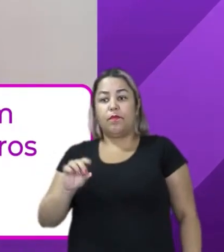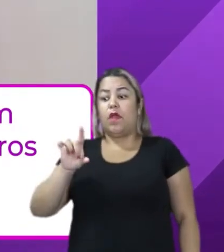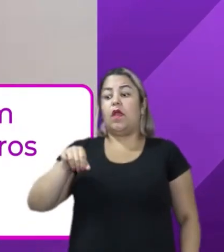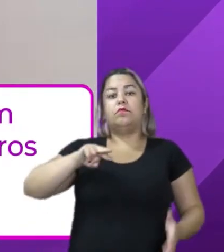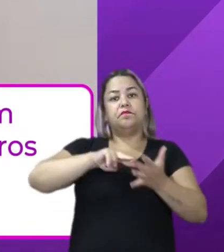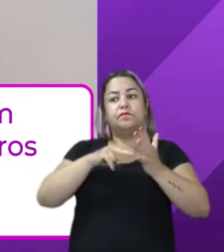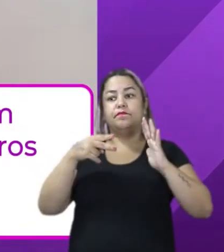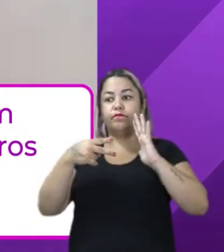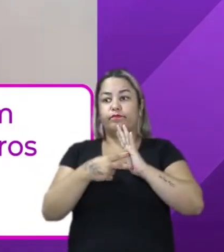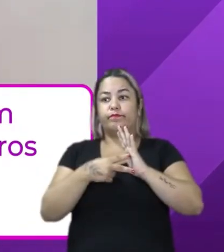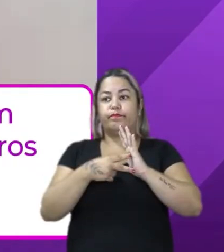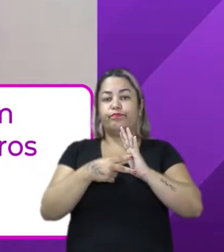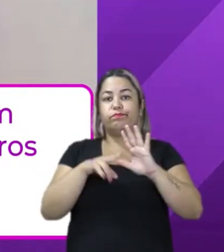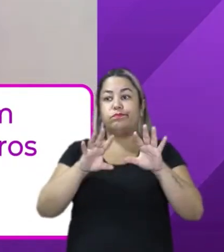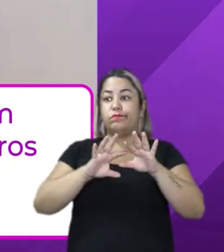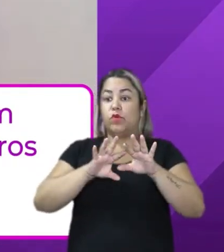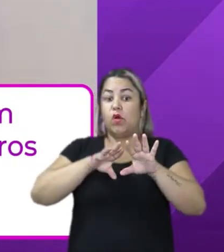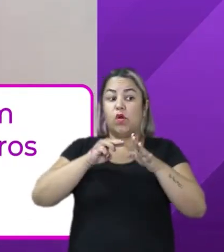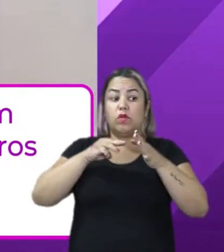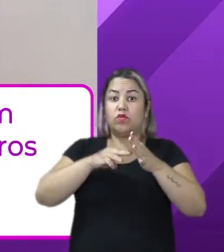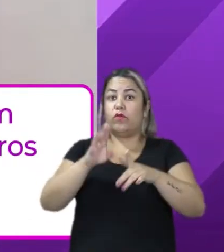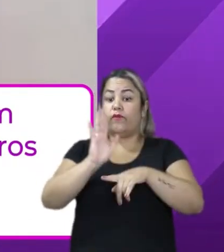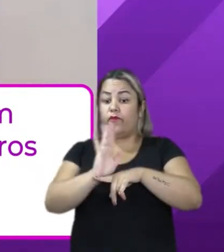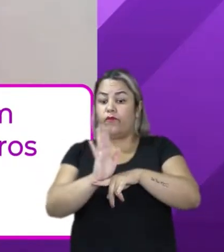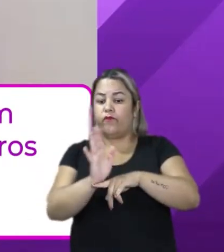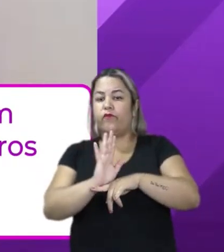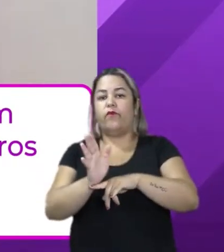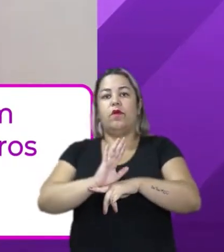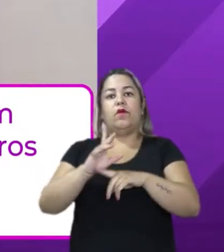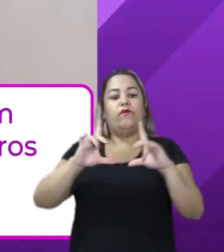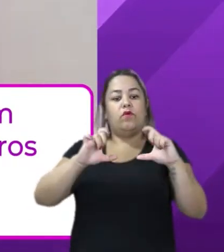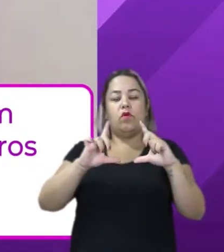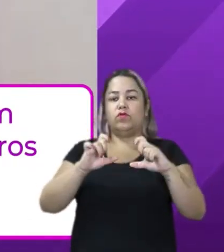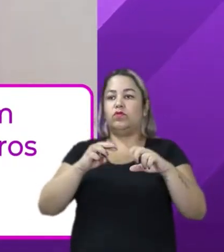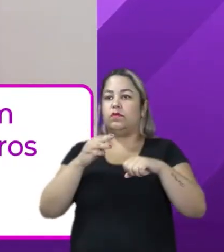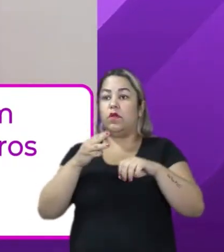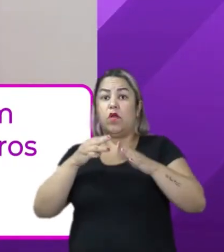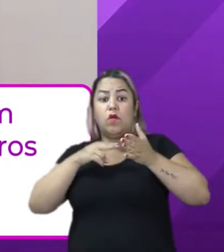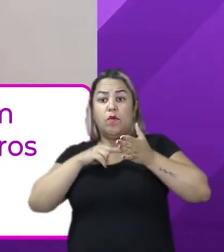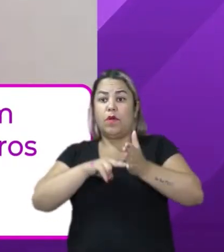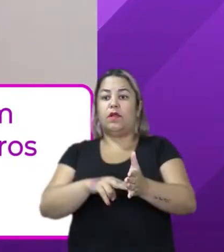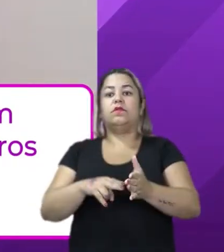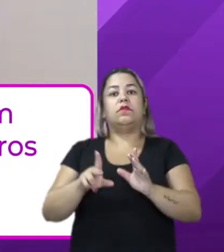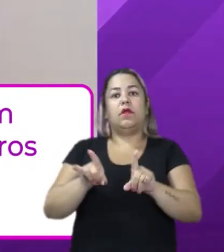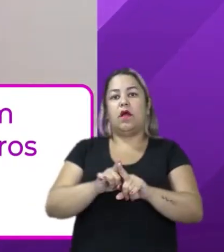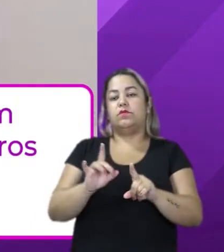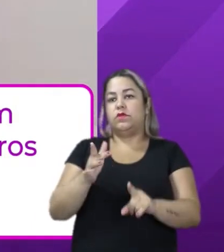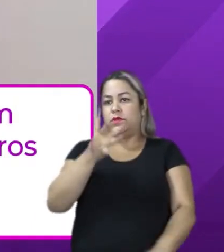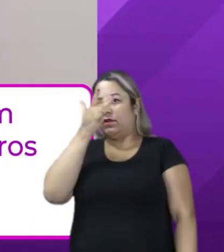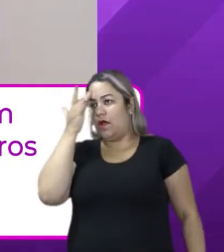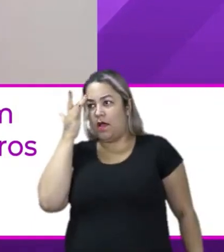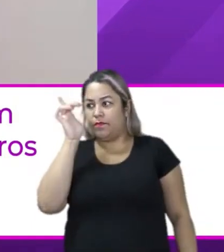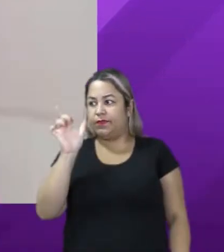quê? O vazamento de fotos, de vídeos íntimos compartilhados sem consentimento. E nós sabemos que para